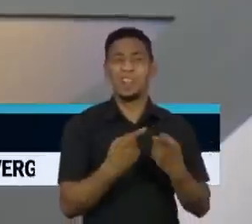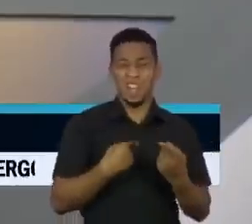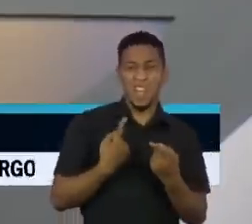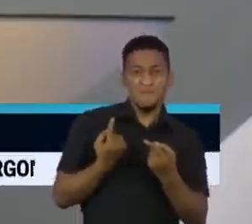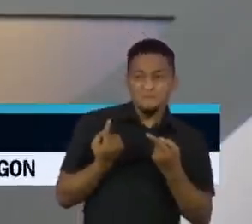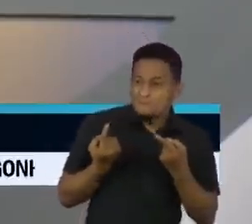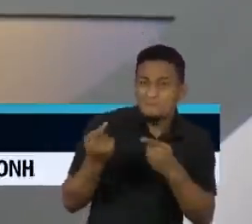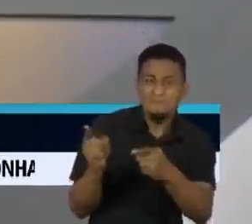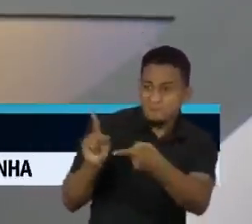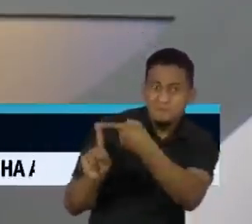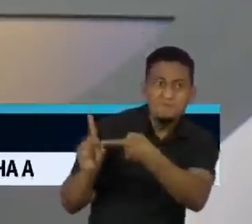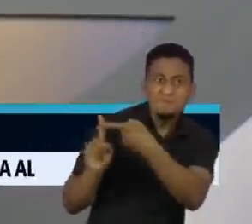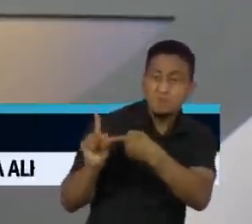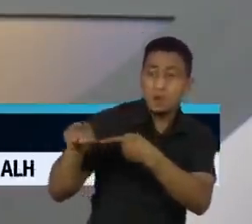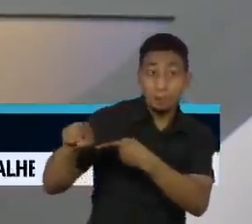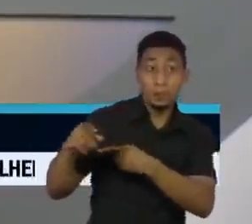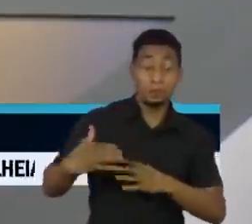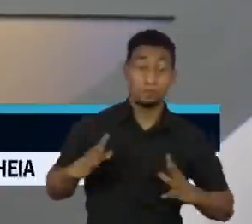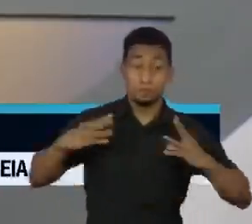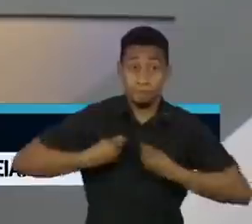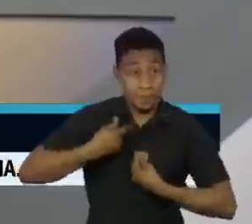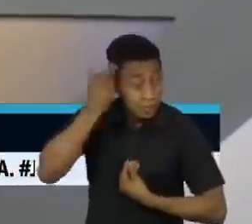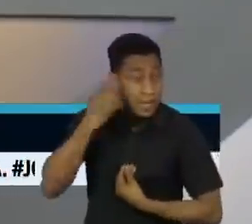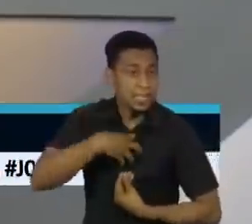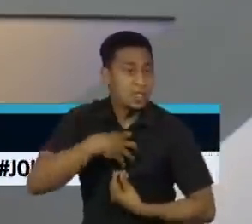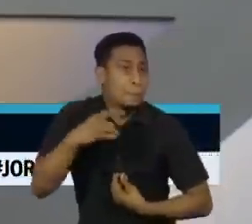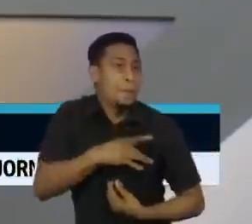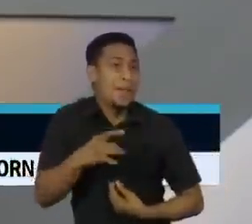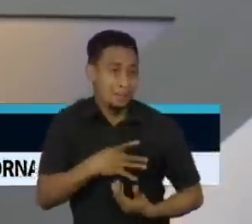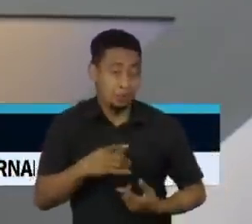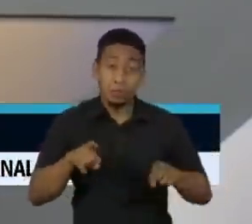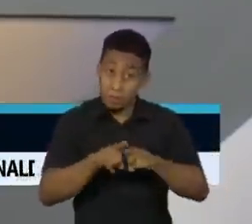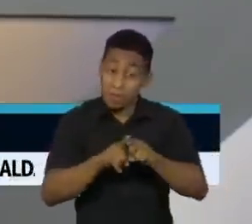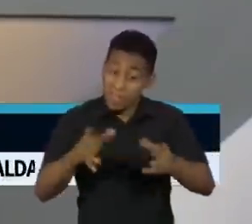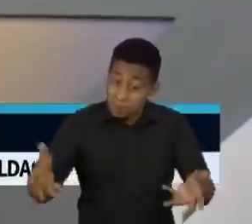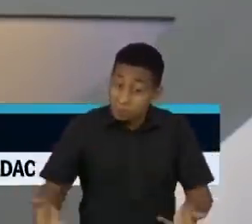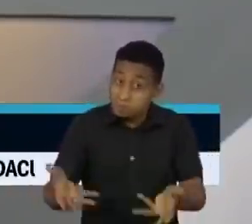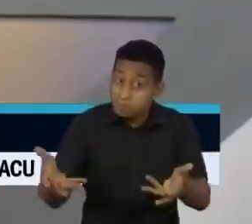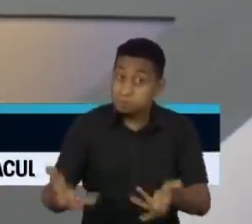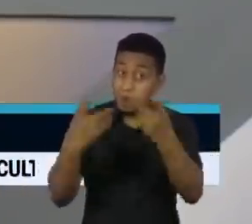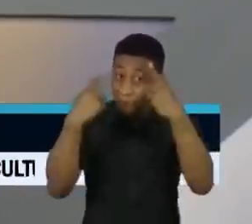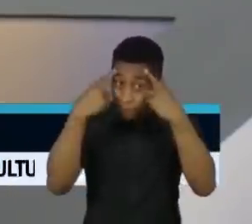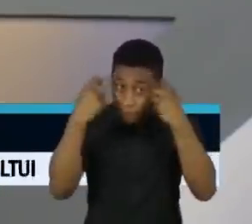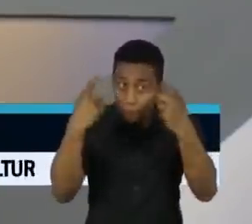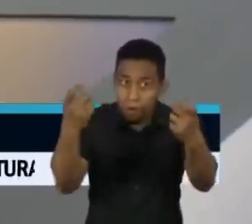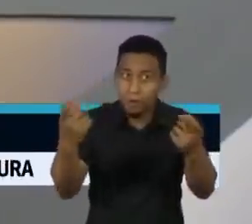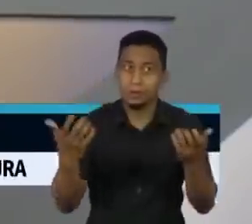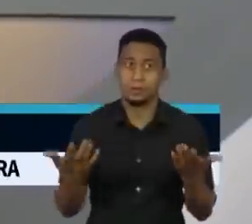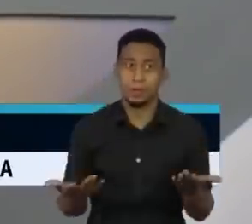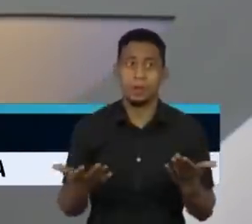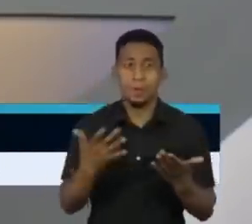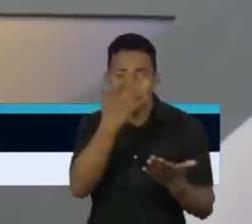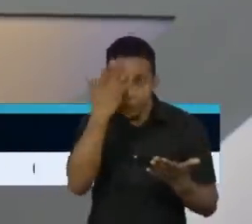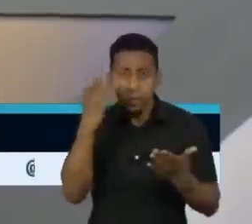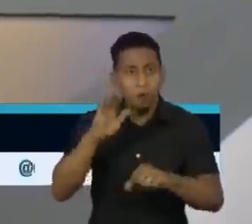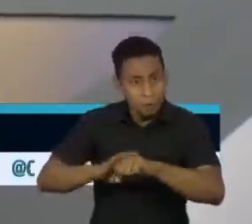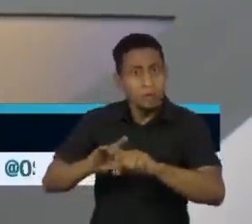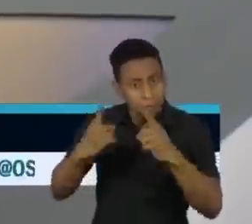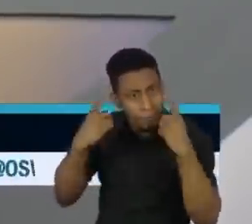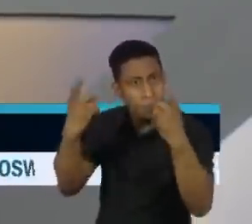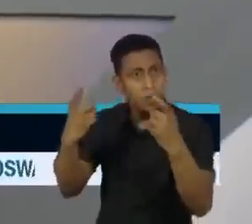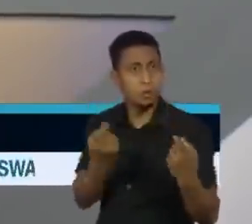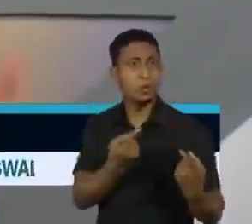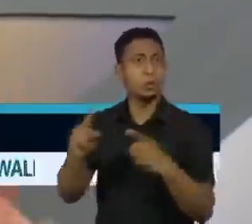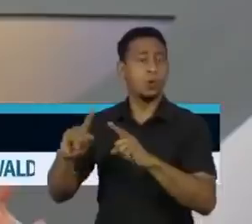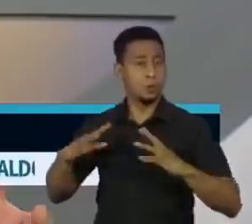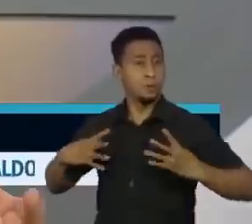o ministro do Supremo Tribunal Federal, ele está instigando a violência contra um ministro do Supremo Tribunal Federal e ele